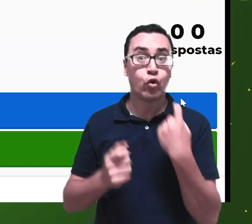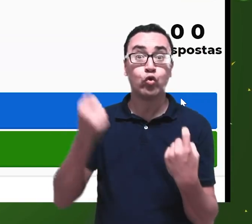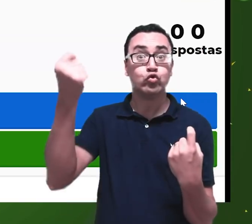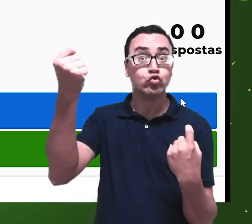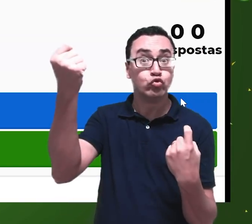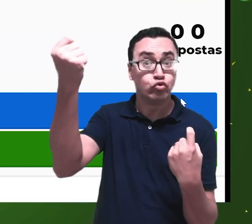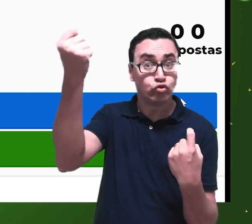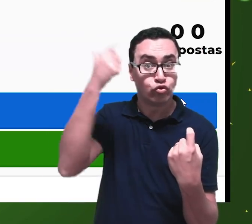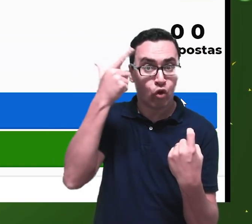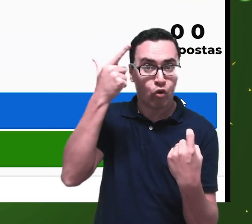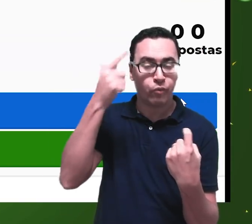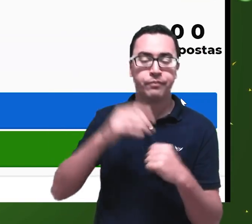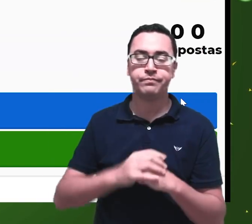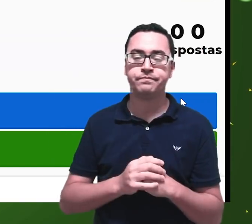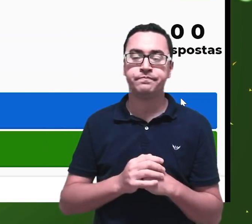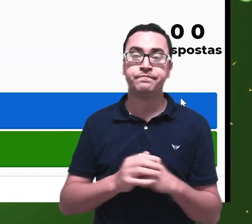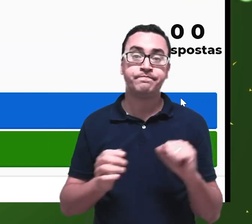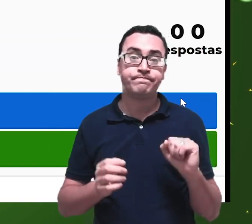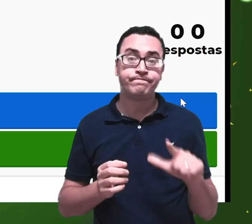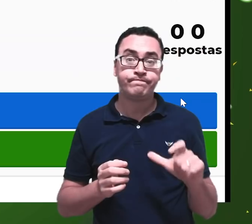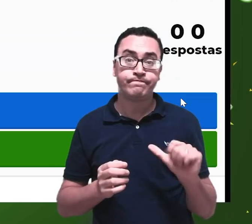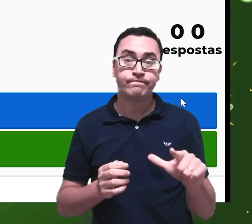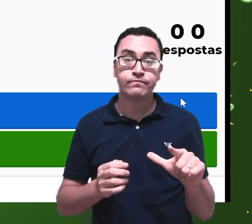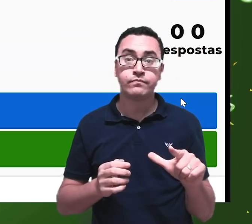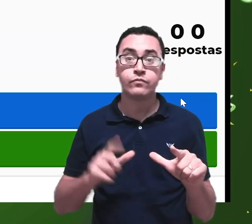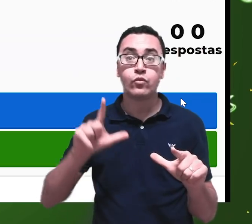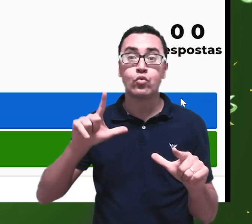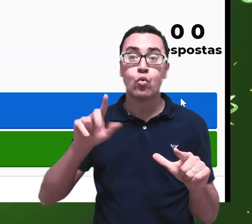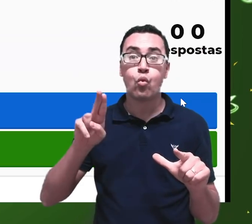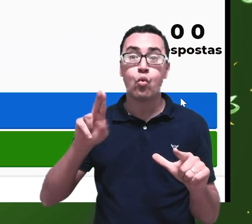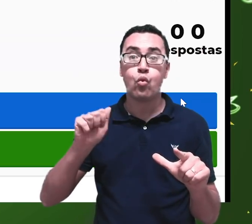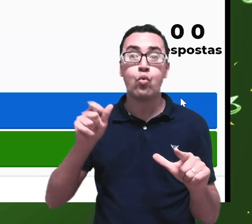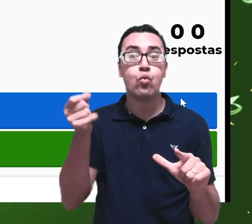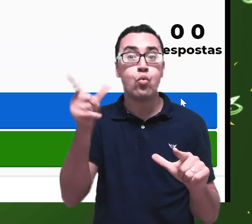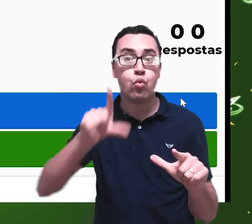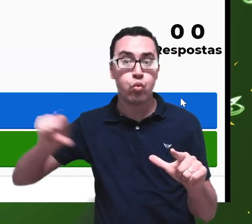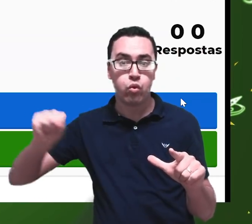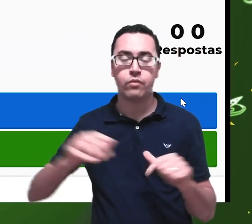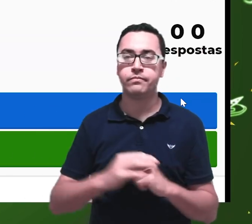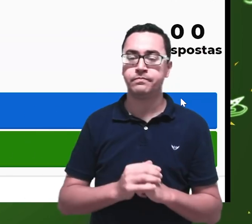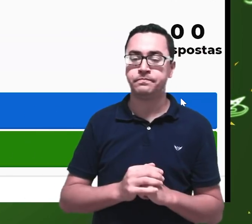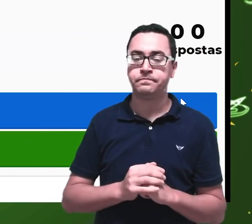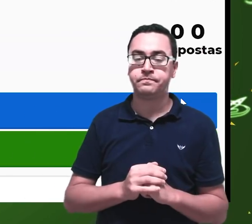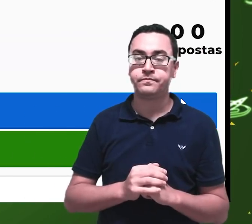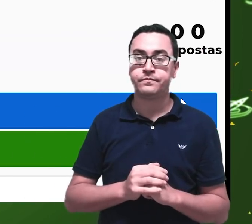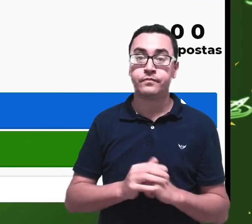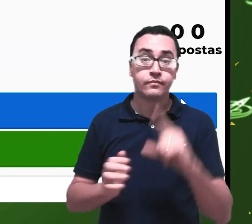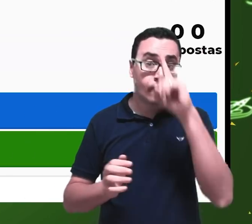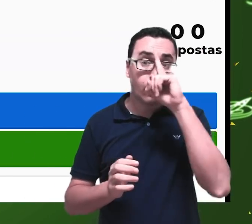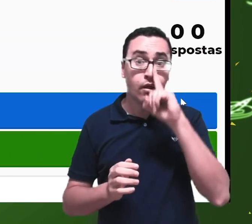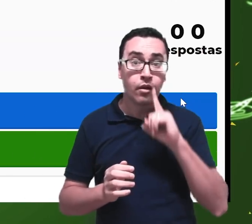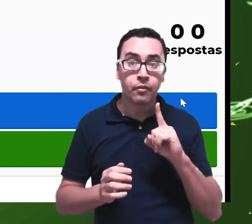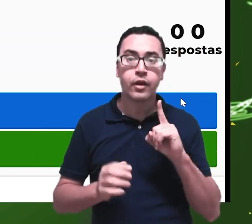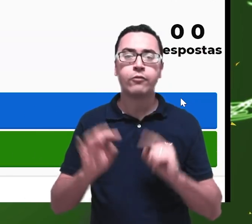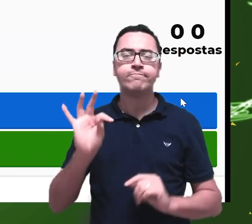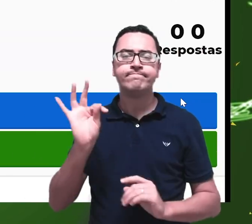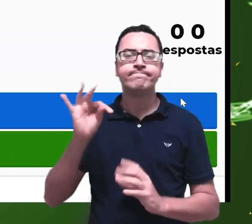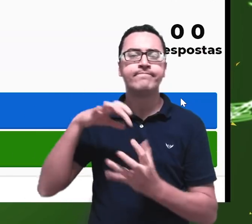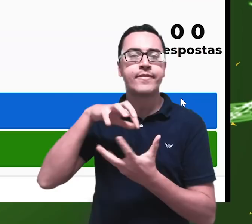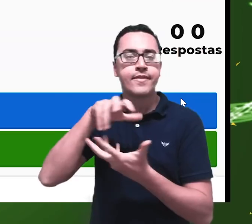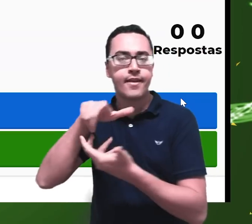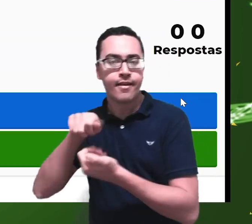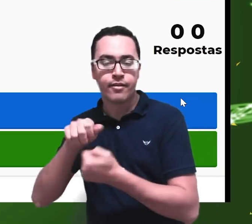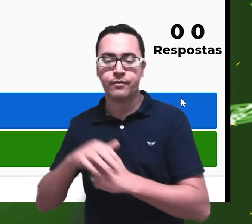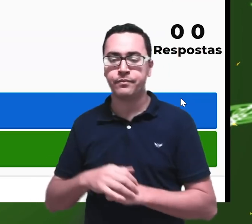vermelho. A Lua está no azul. A Terra está no amarelo. E